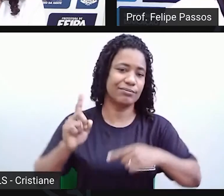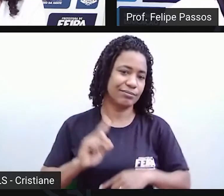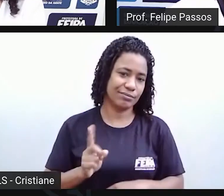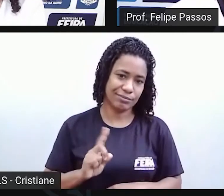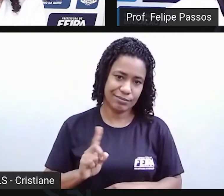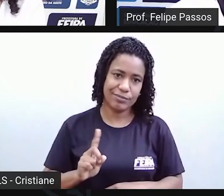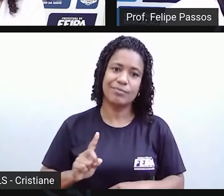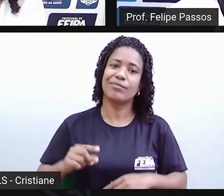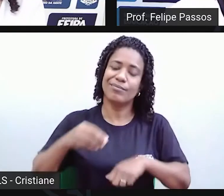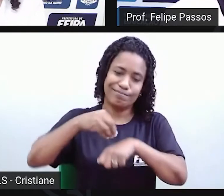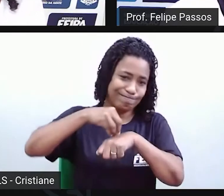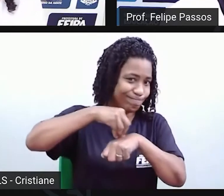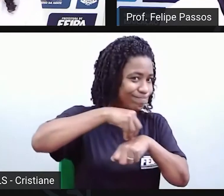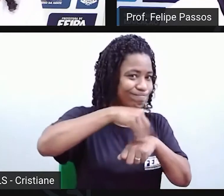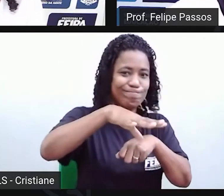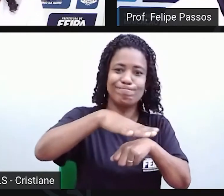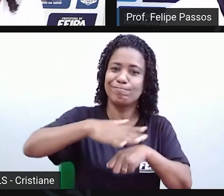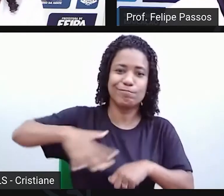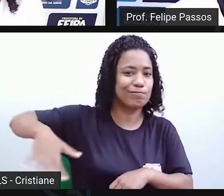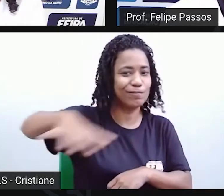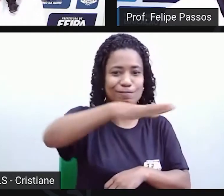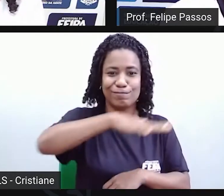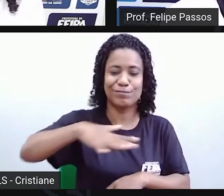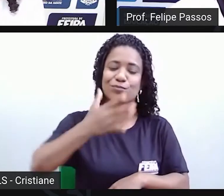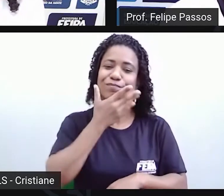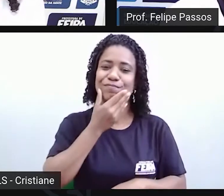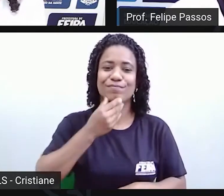vale para todos e todas. Uhum.